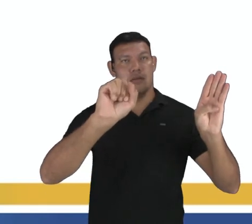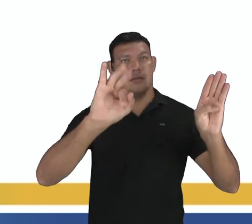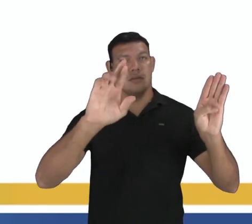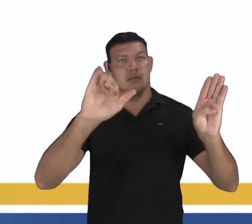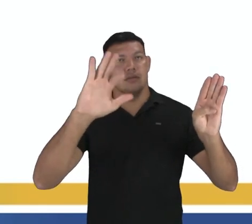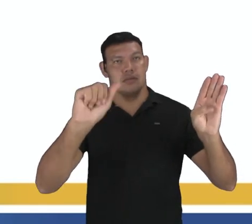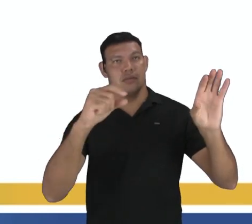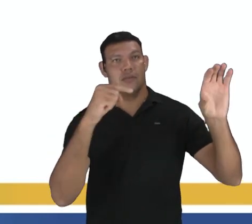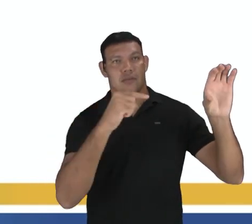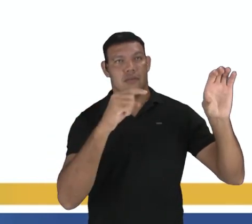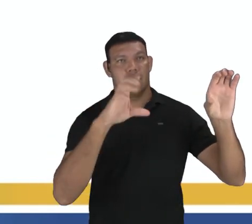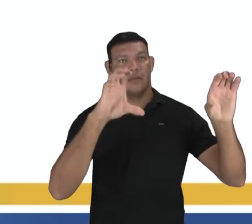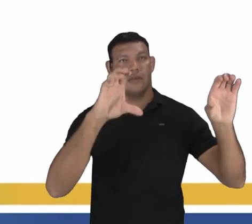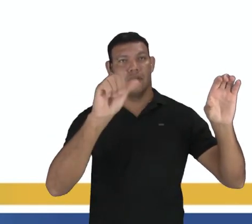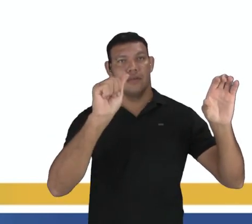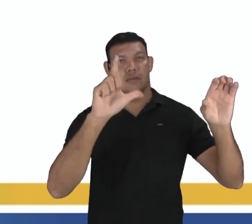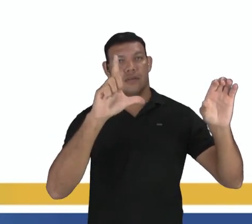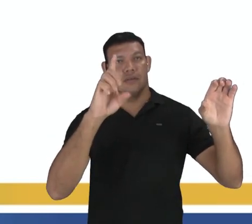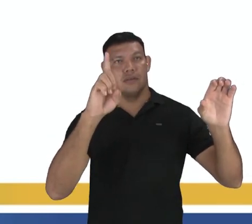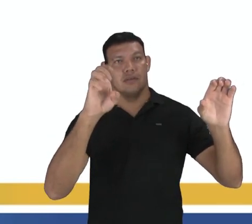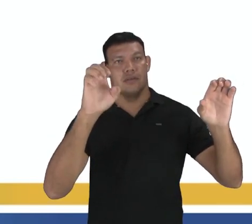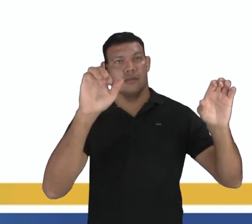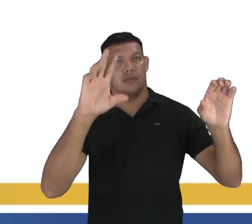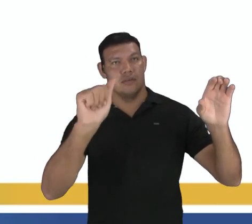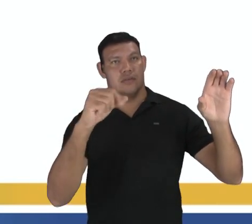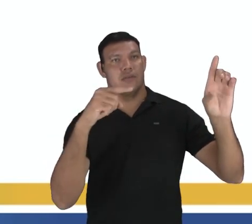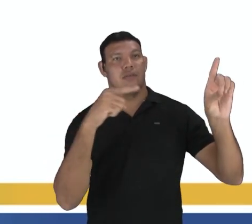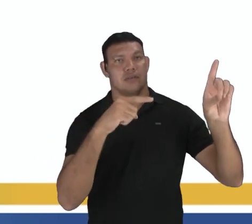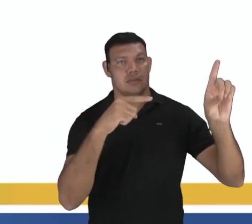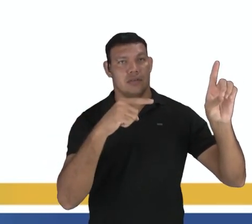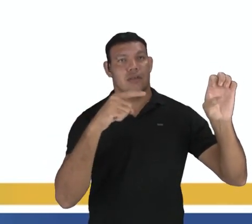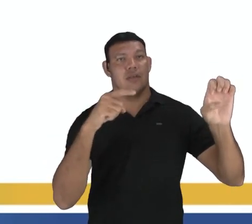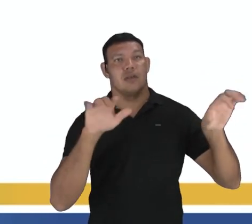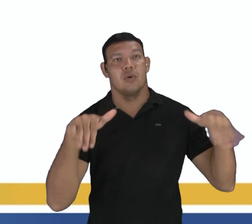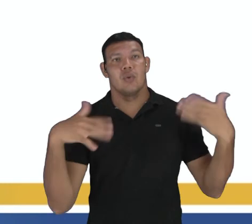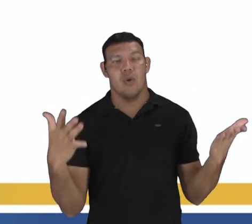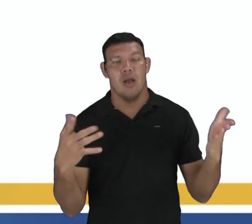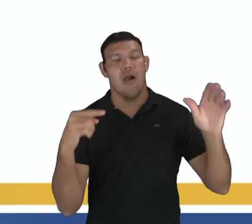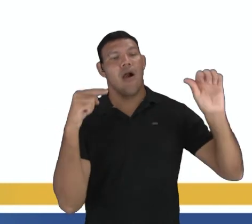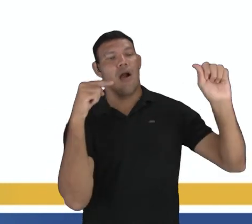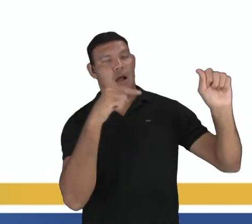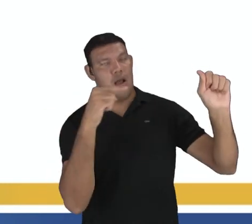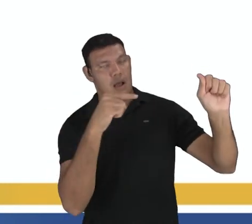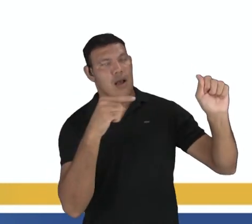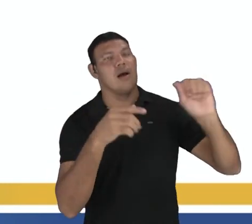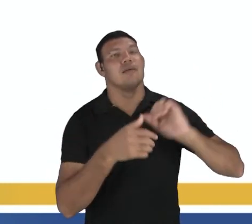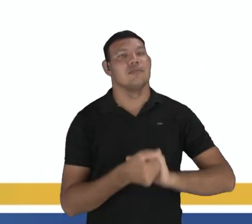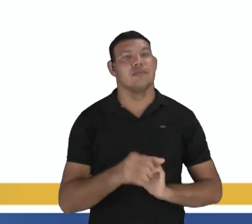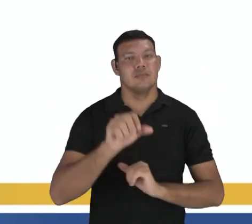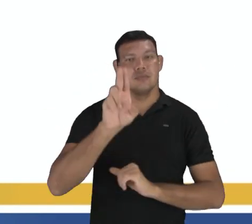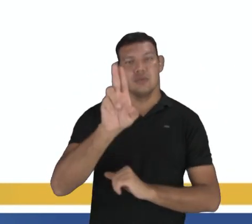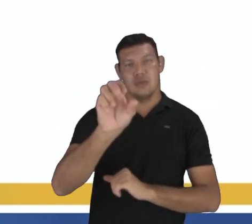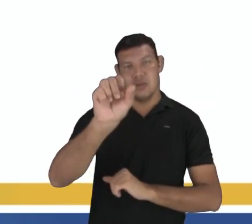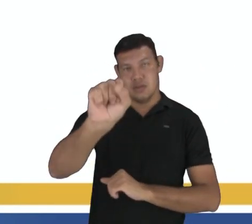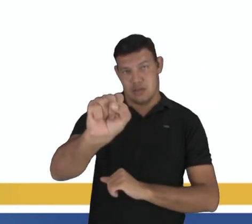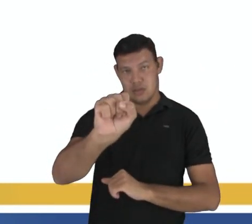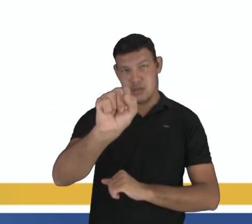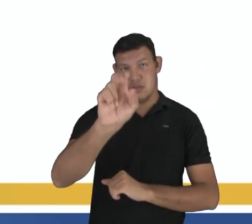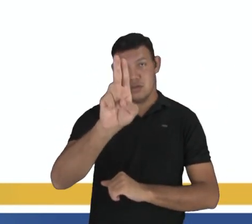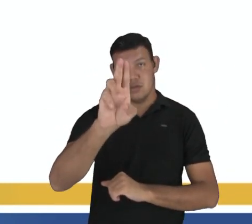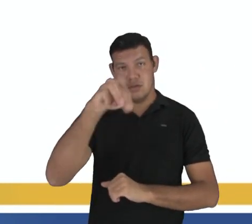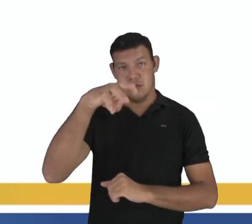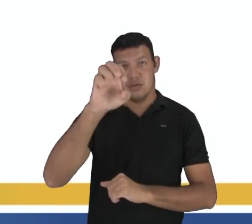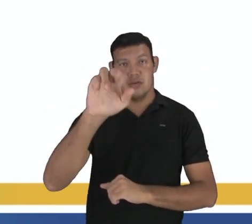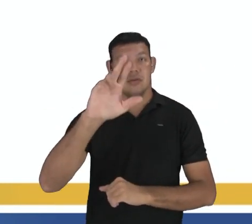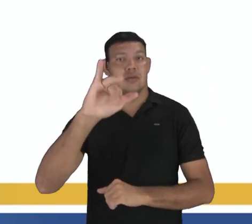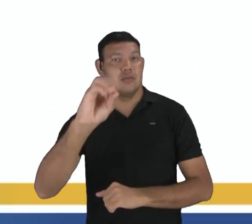amoritas ou E, arcadianos? Claro que temos aí os sumérios, né, pessoal? A escrita cuneiforme. Pessoal, isso é muito importante